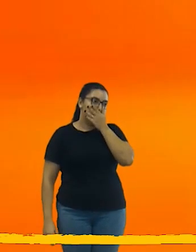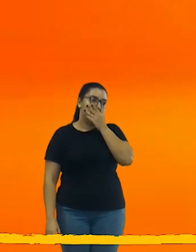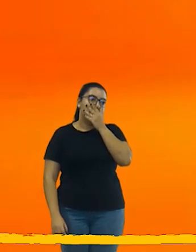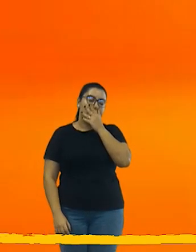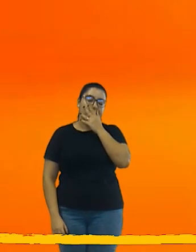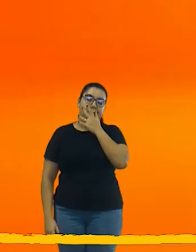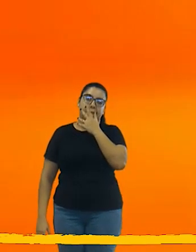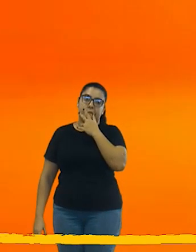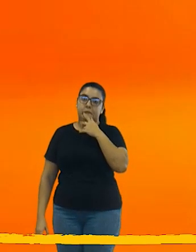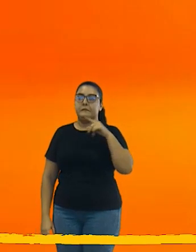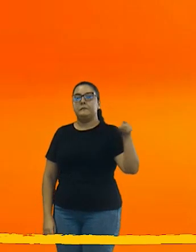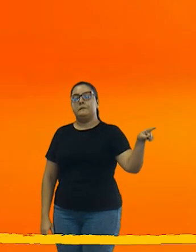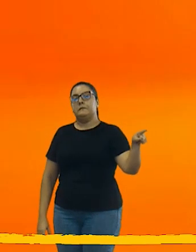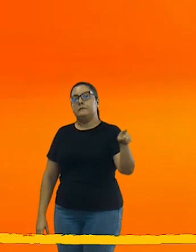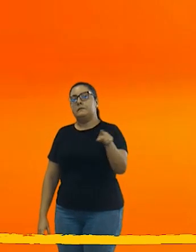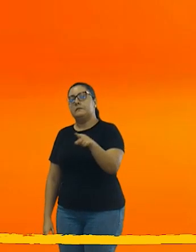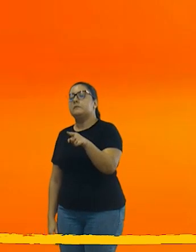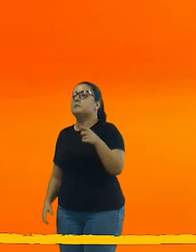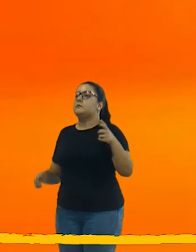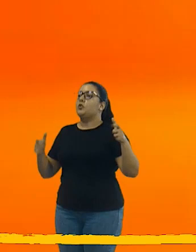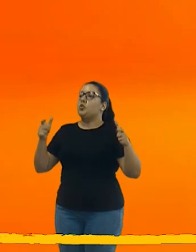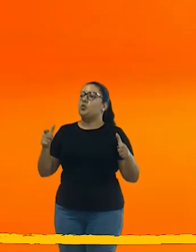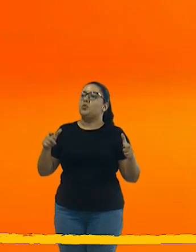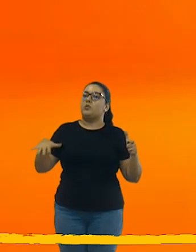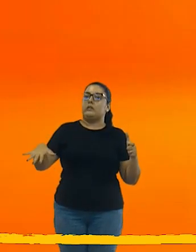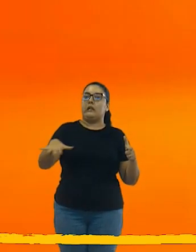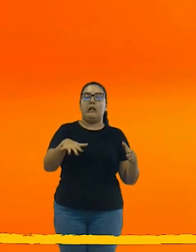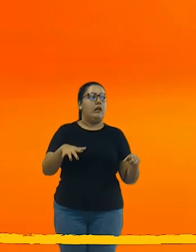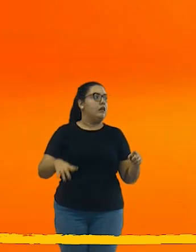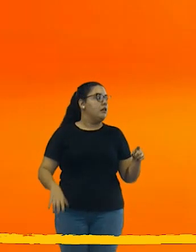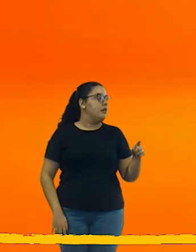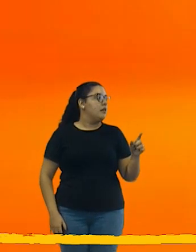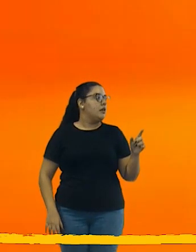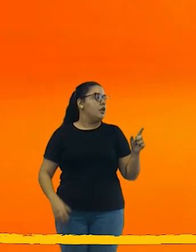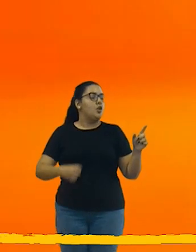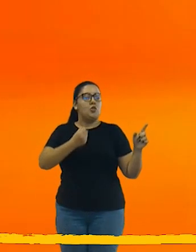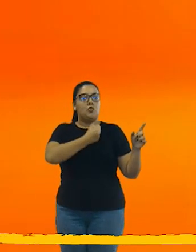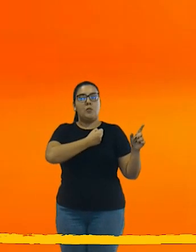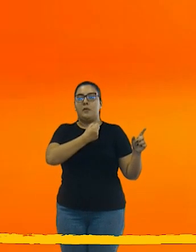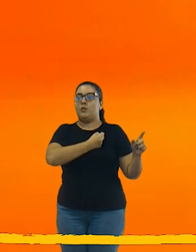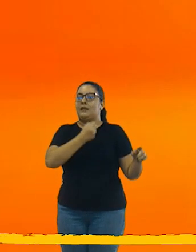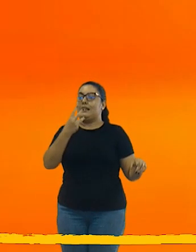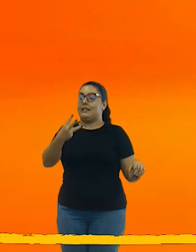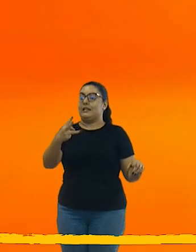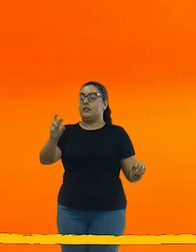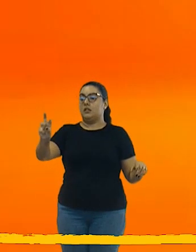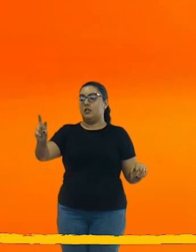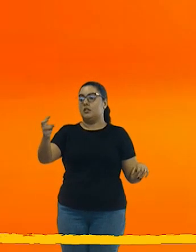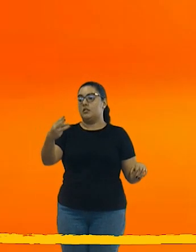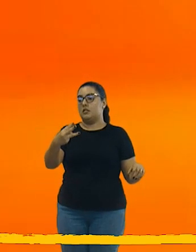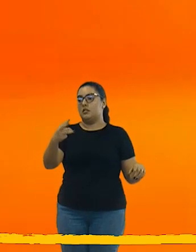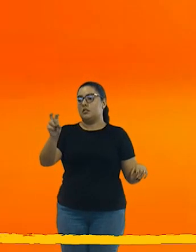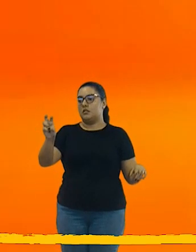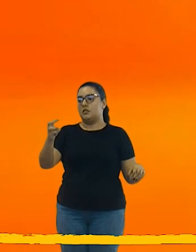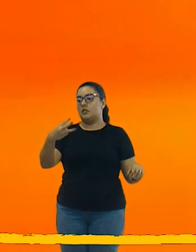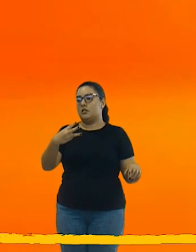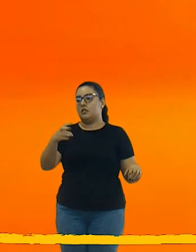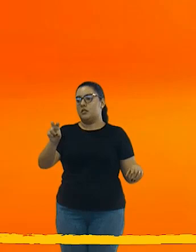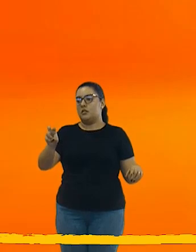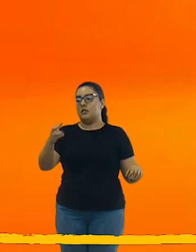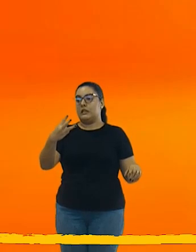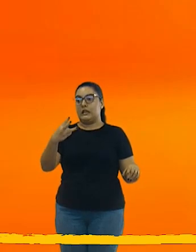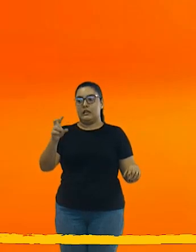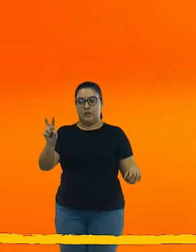queria que você, nesse espaçozinho aqui do lado, na página 35, fizesse um apontamento